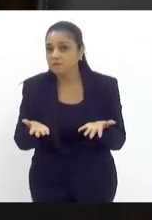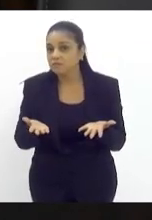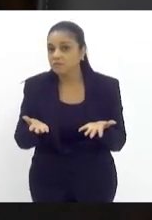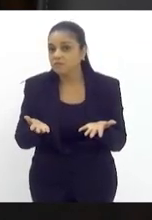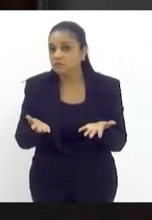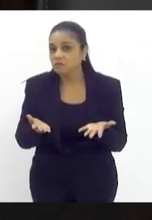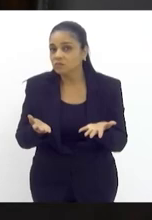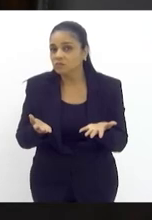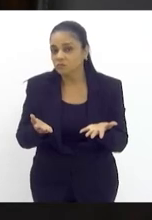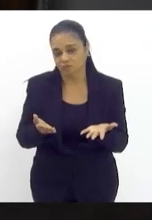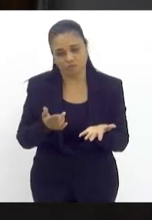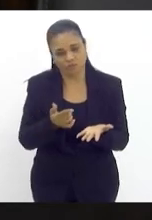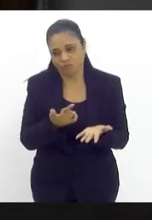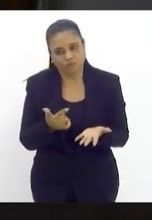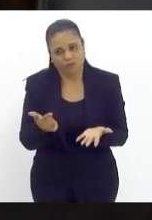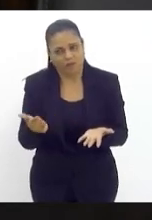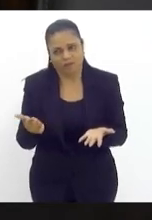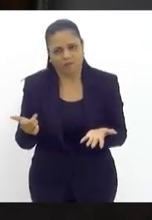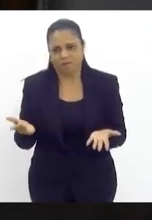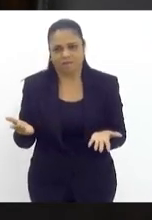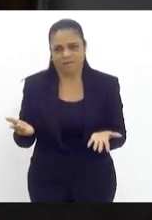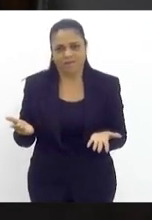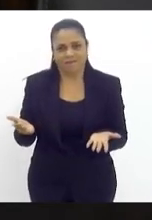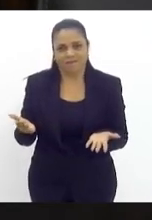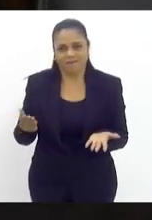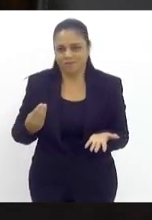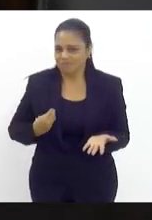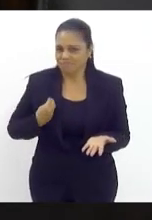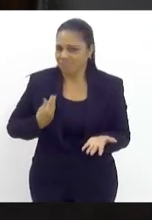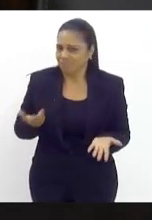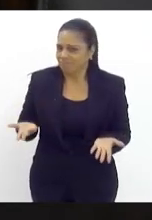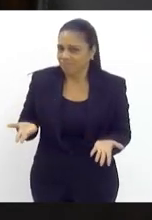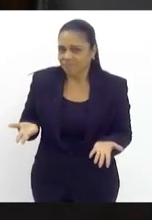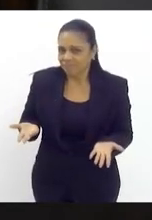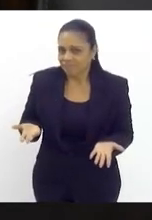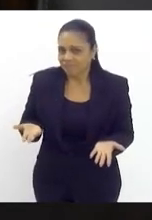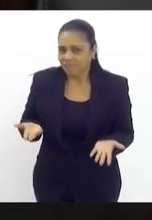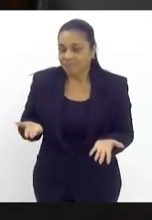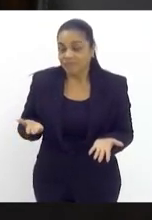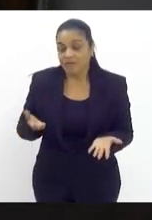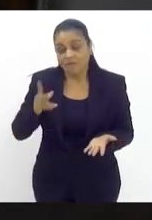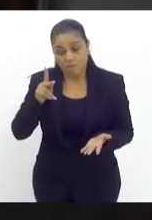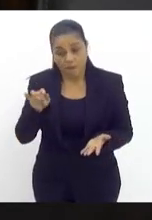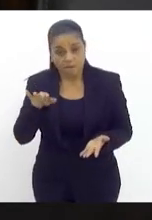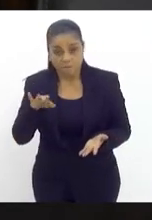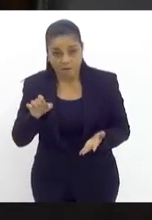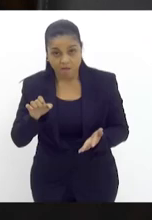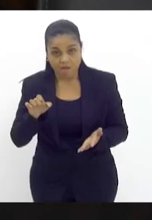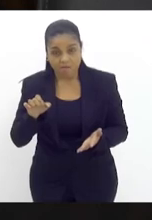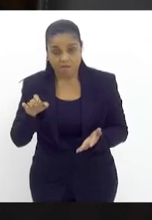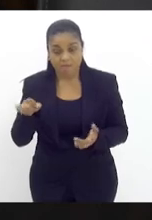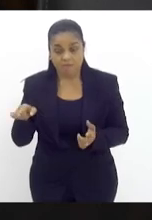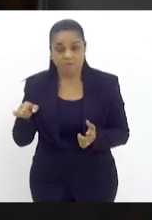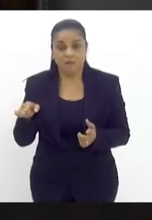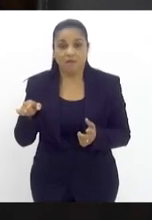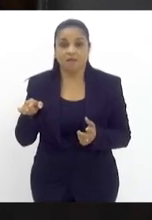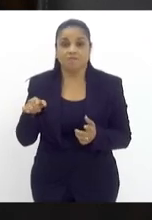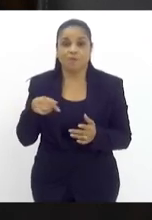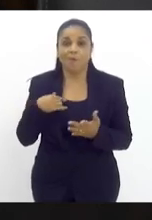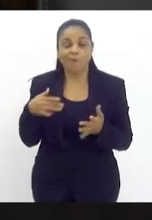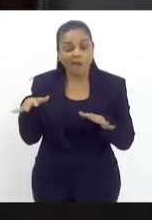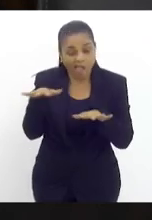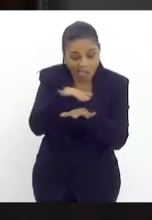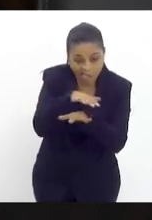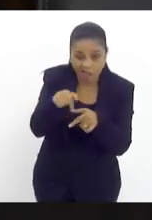Não existe isso, gente. Né? Então, muitas vezes é isso. Os pais são reféns, os pais são tão